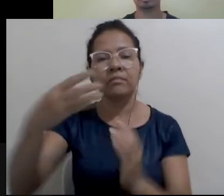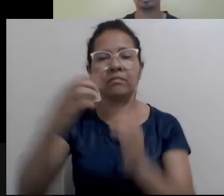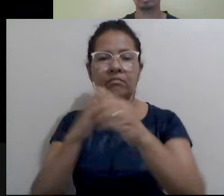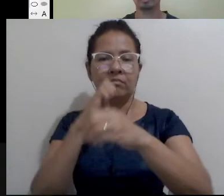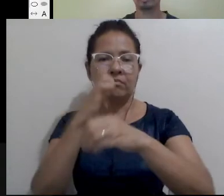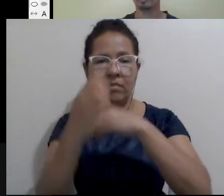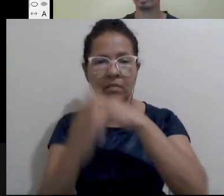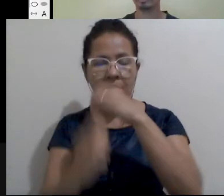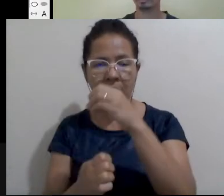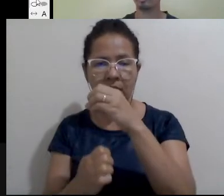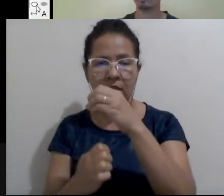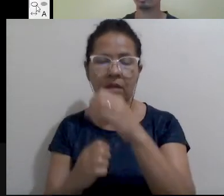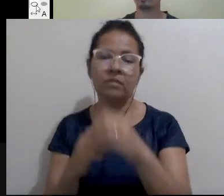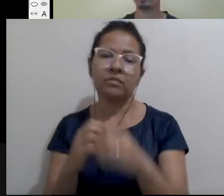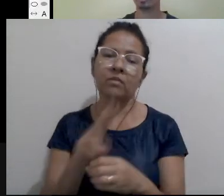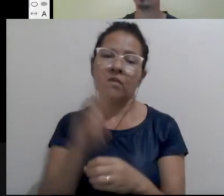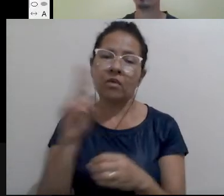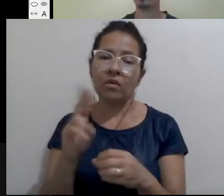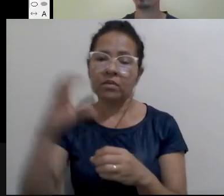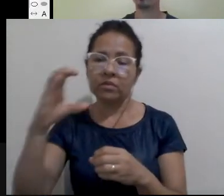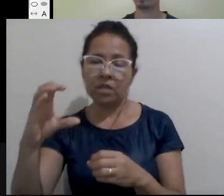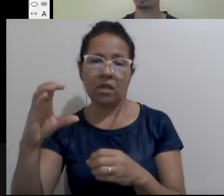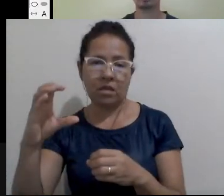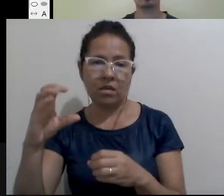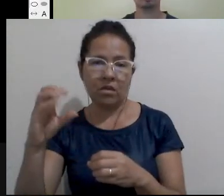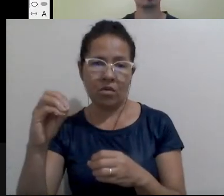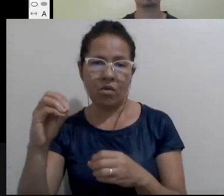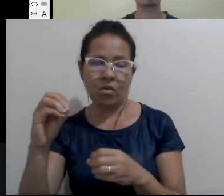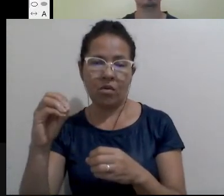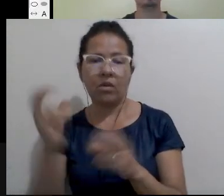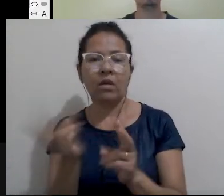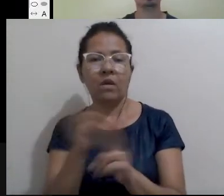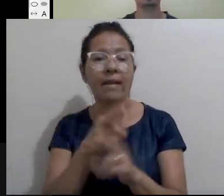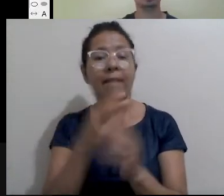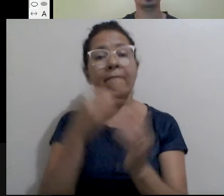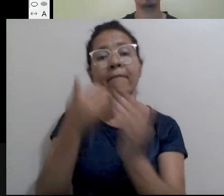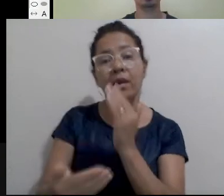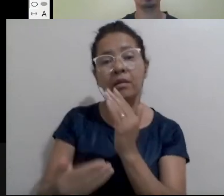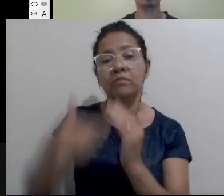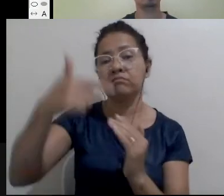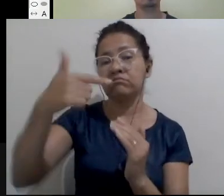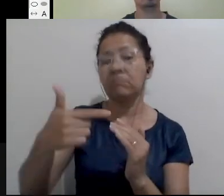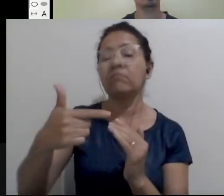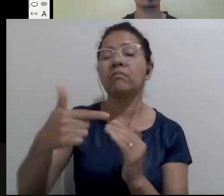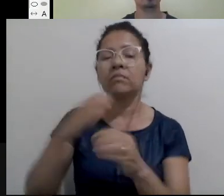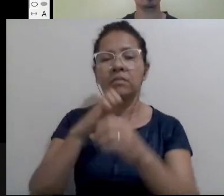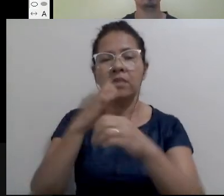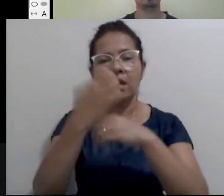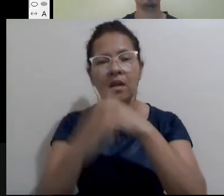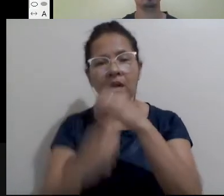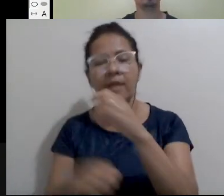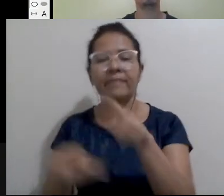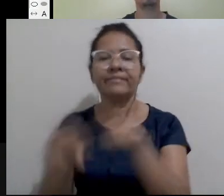elétrons, né, para passar de CO para CO3+, como nós vimos no slide anterior. Então, ele perdeu 2 elétrons daqui, deste orbital,